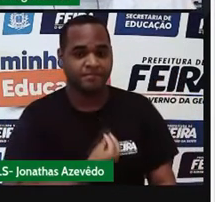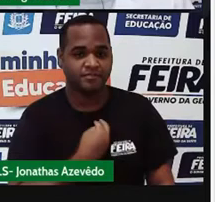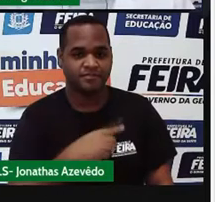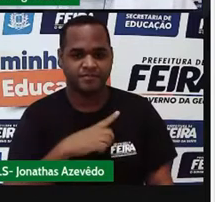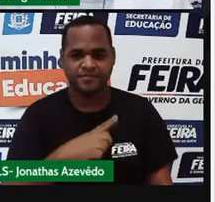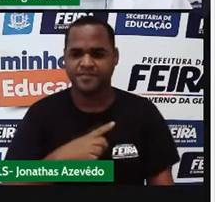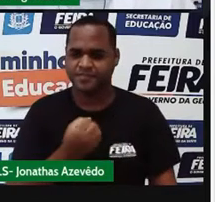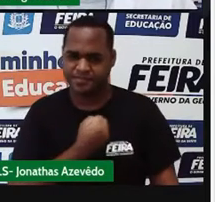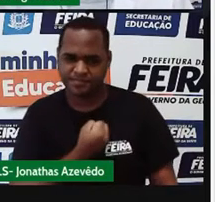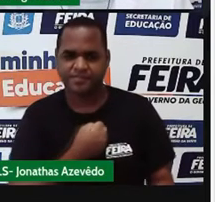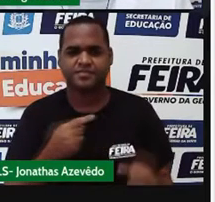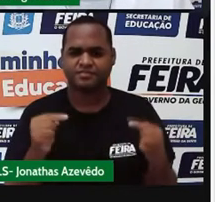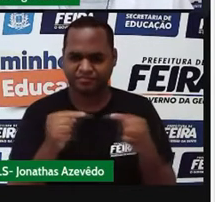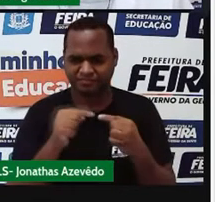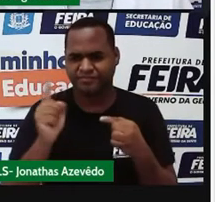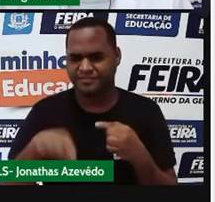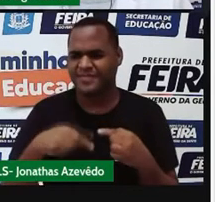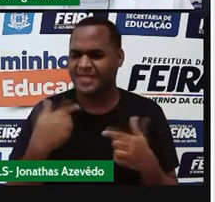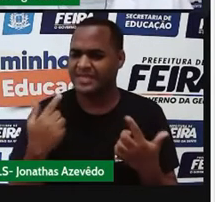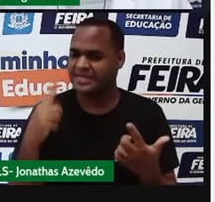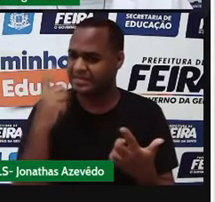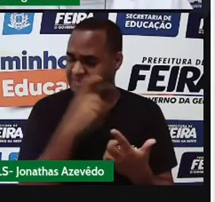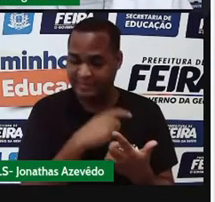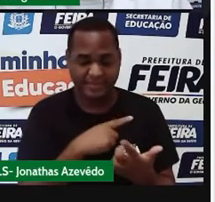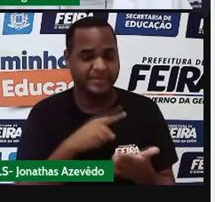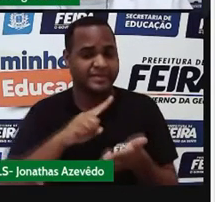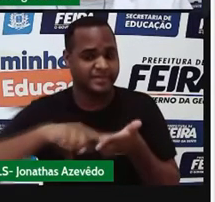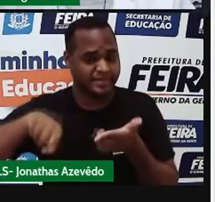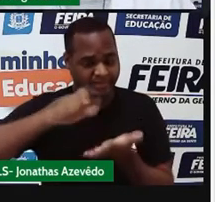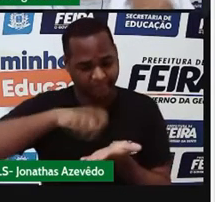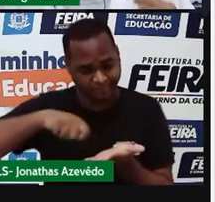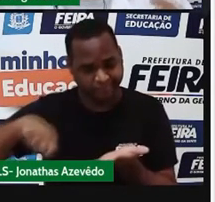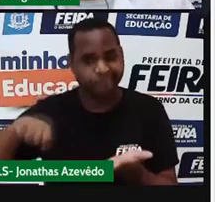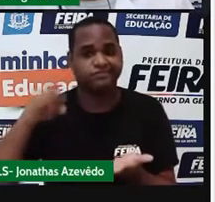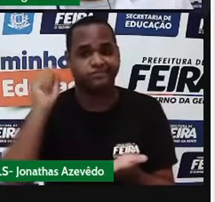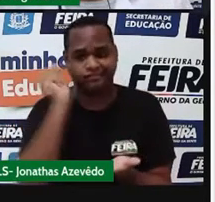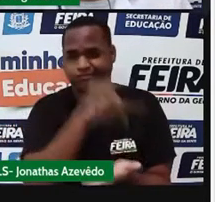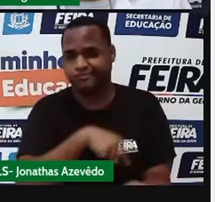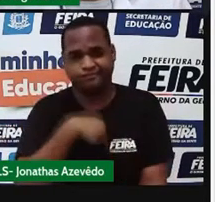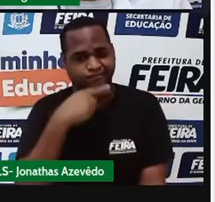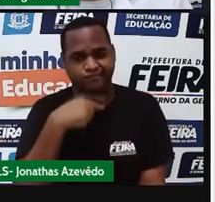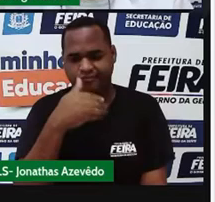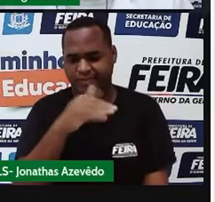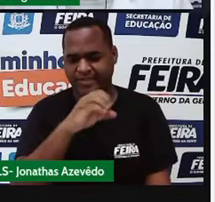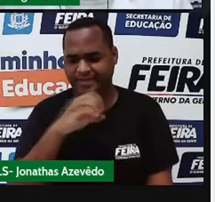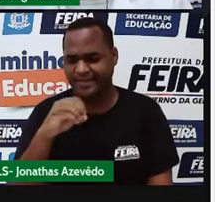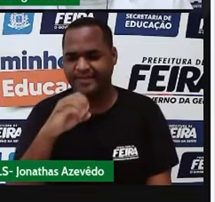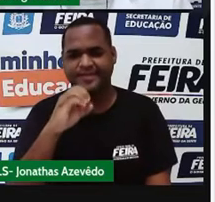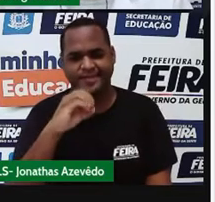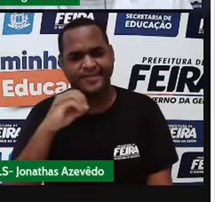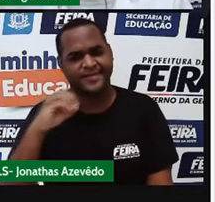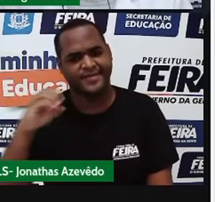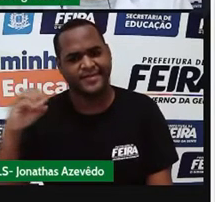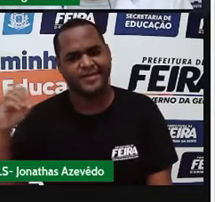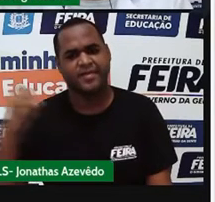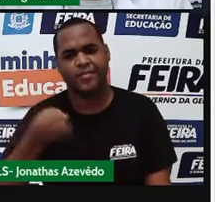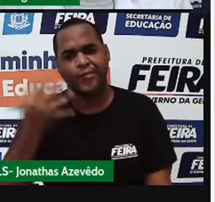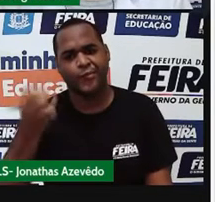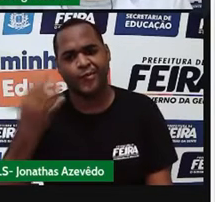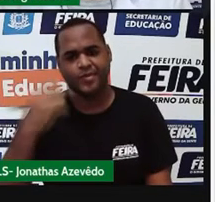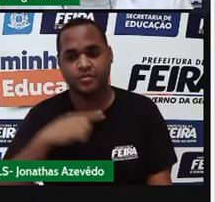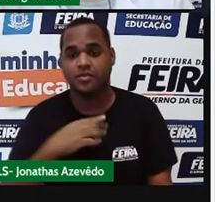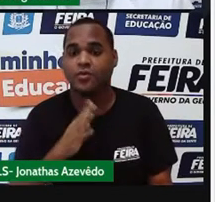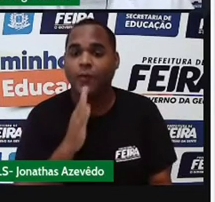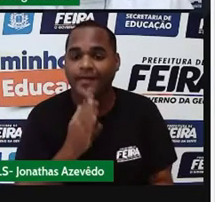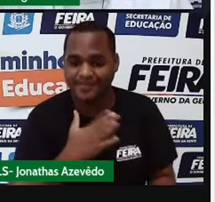Sim claro dá trabalho a gente escrever porque imagina só você escrever sem números né então mas pode conhecer